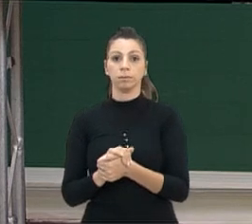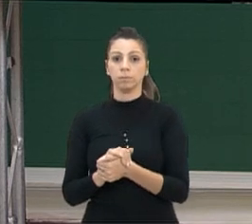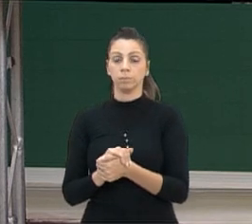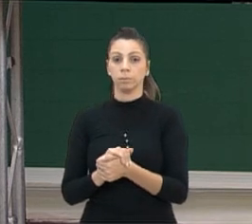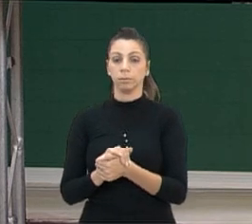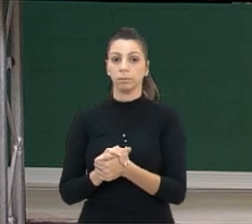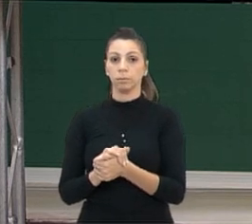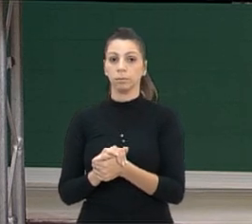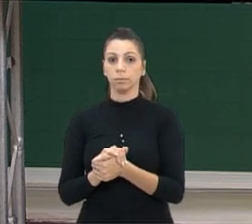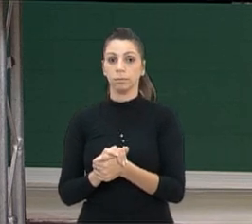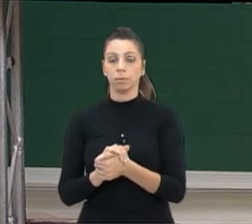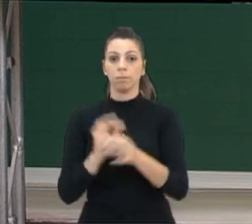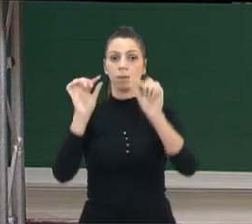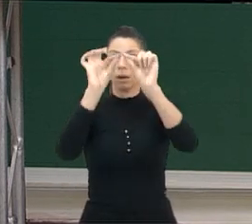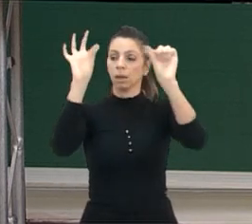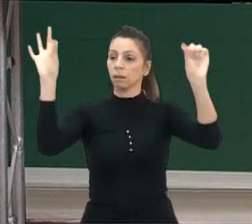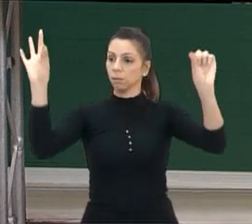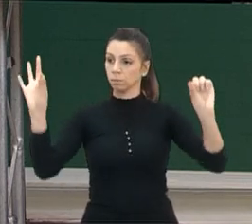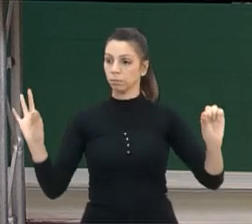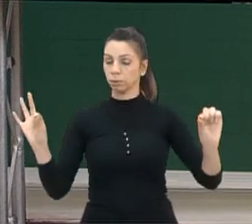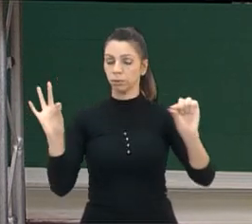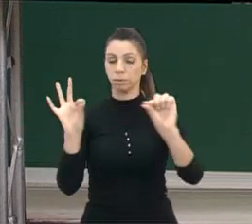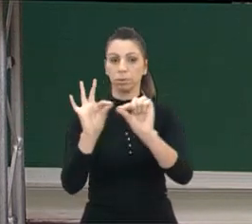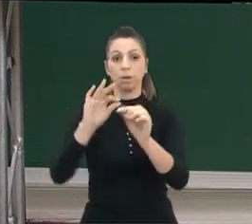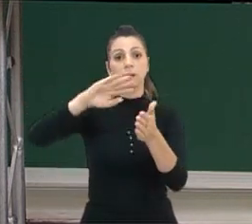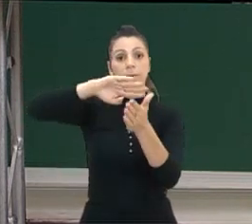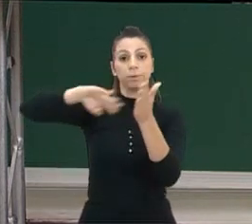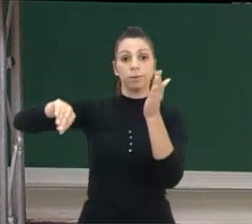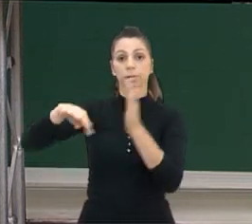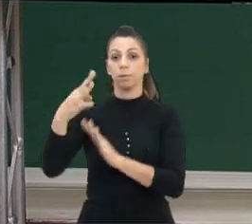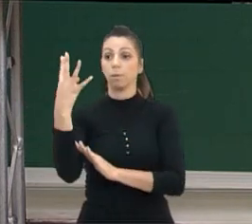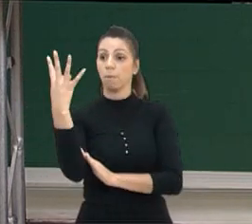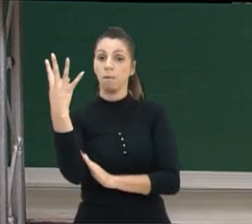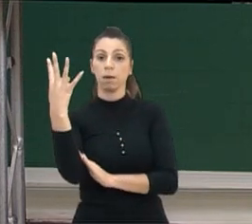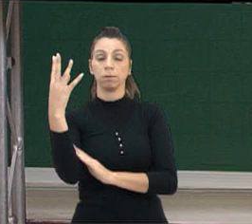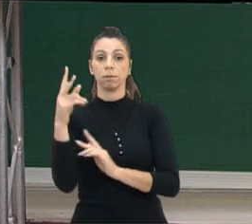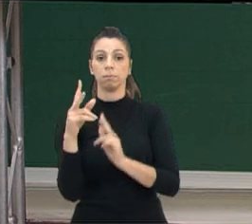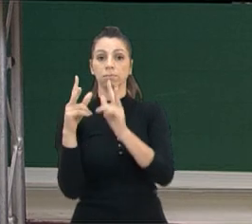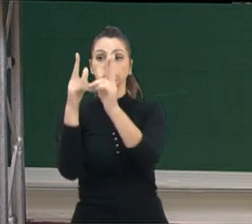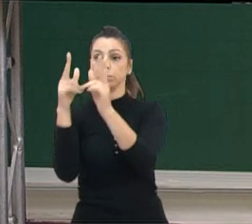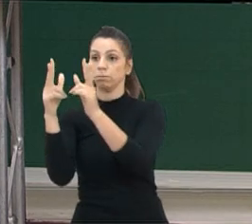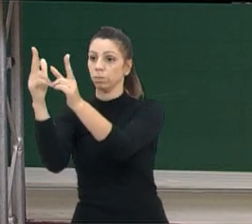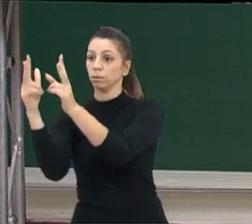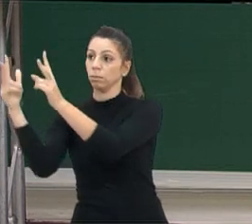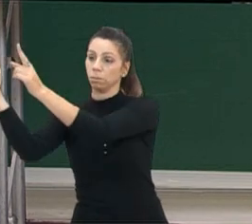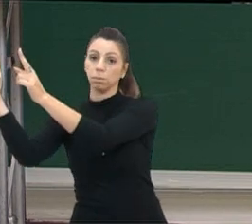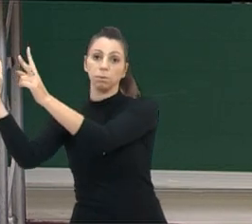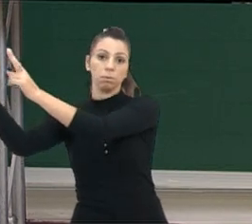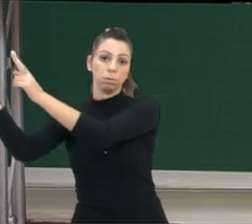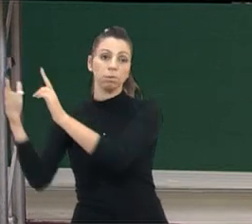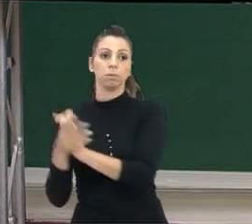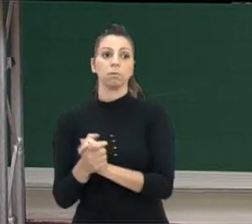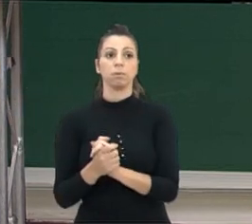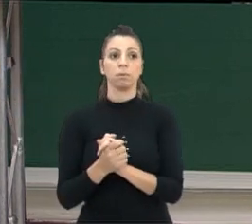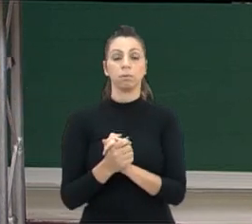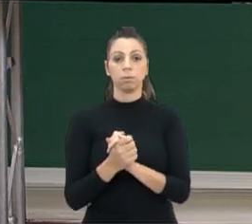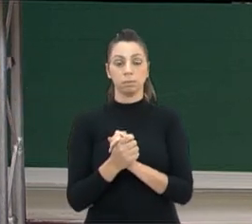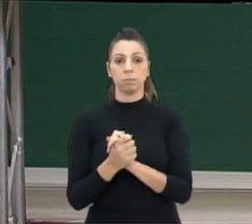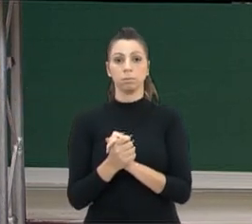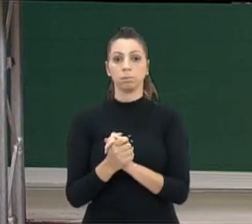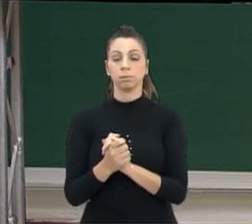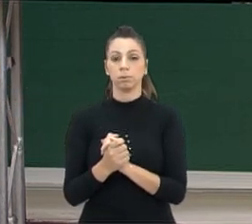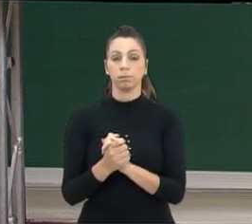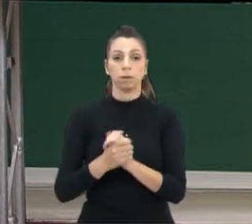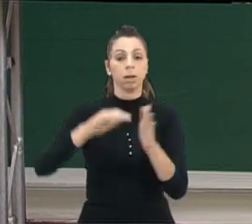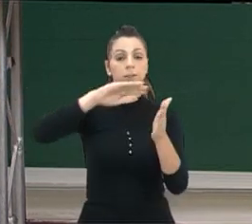deste retângulo maior. Quando eu tirar esses 4 pedacinhos daqui, o que vai me sobrar? Tirei 1, tirei 2, tirei